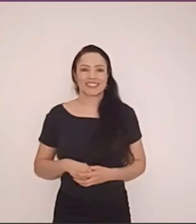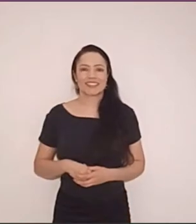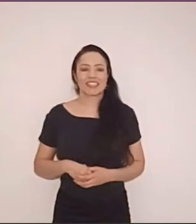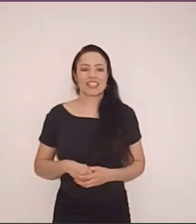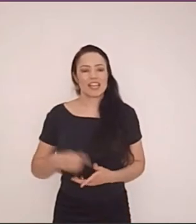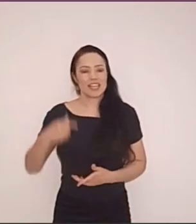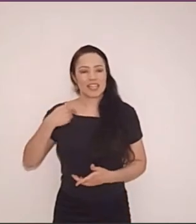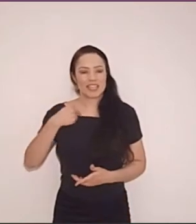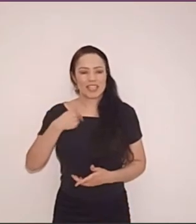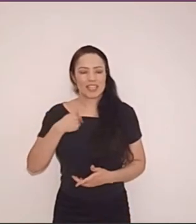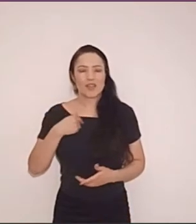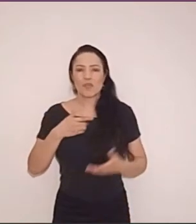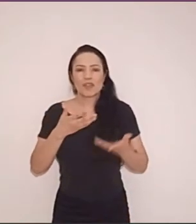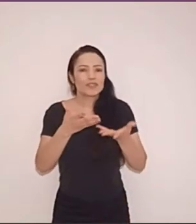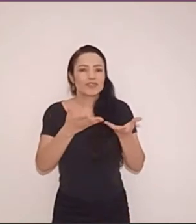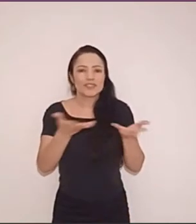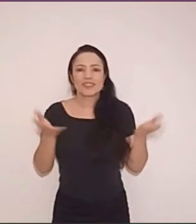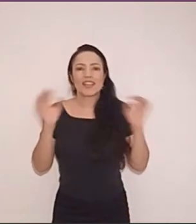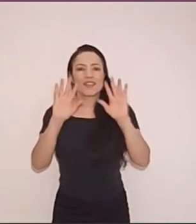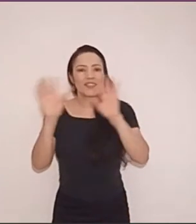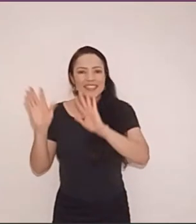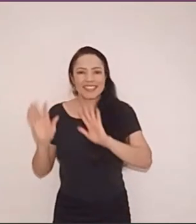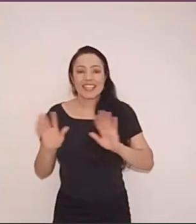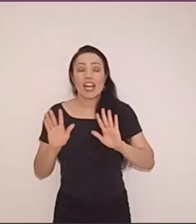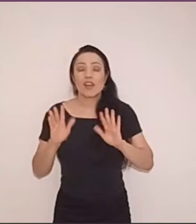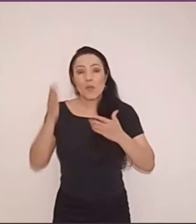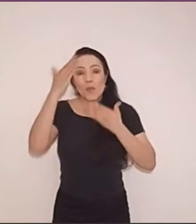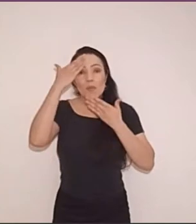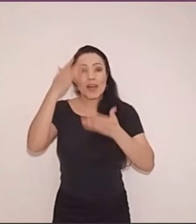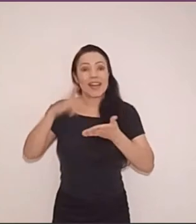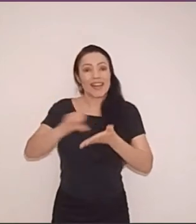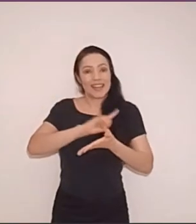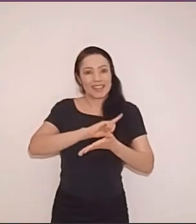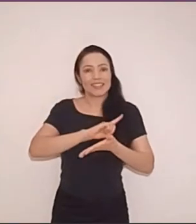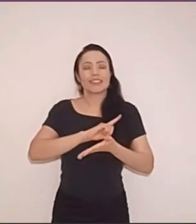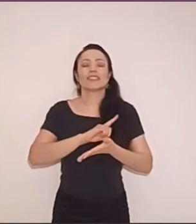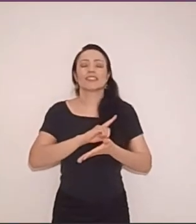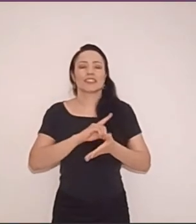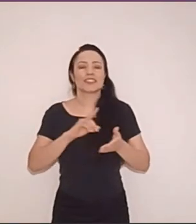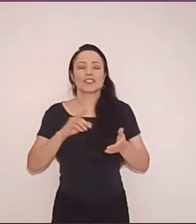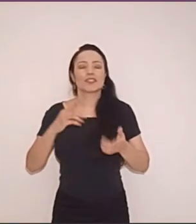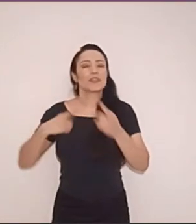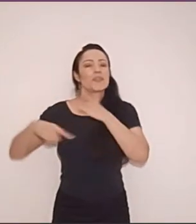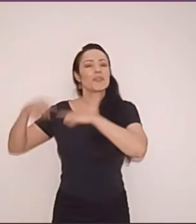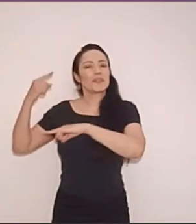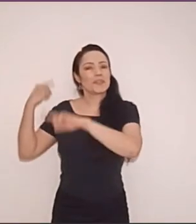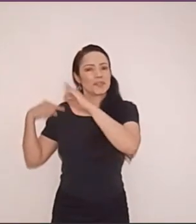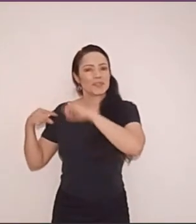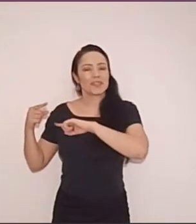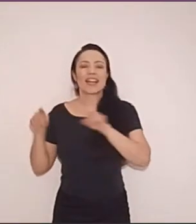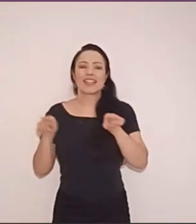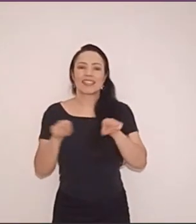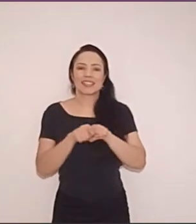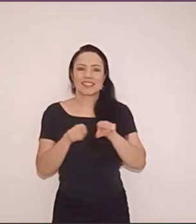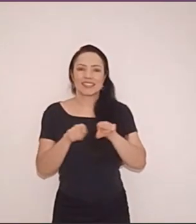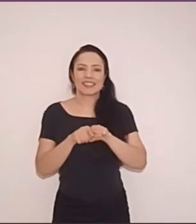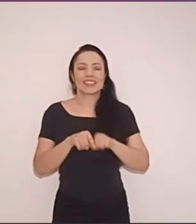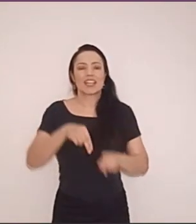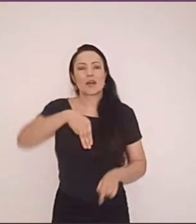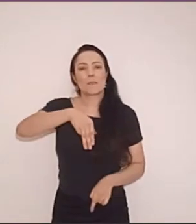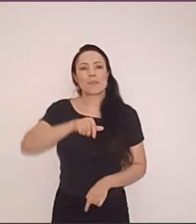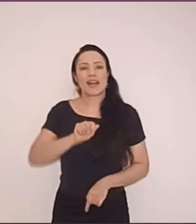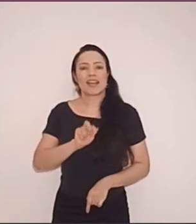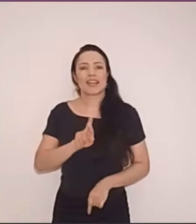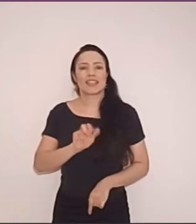faz um salve aqui Agradeço às pessoas que vieram antes já ou não sexualidade Fabiano Maranhão